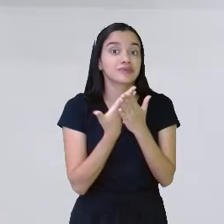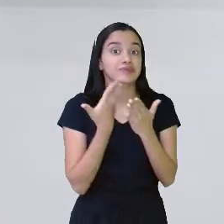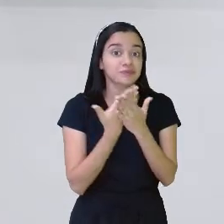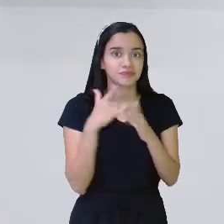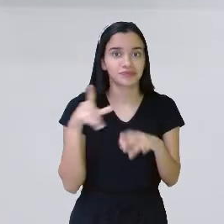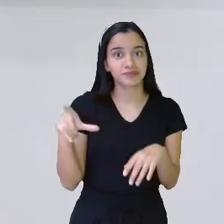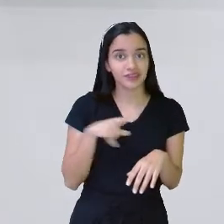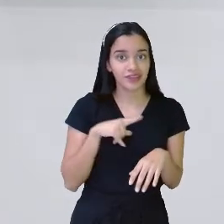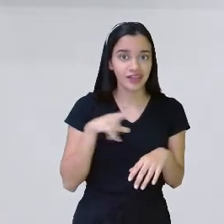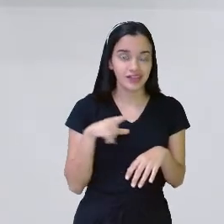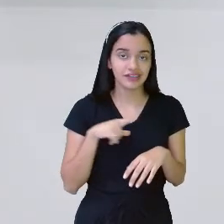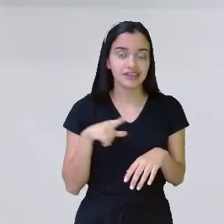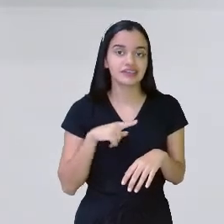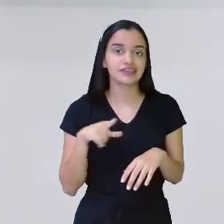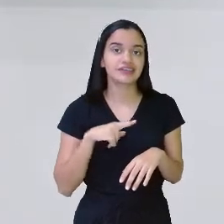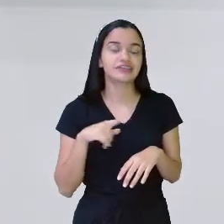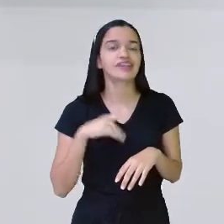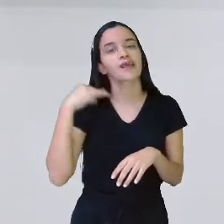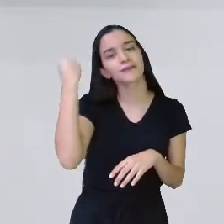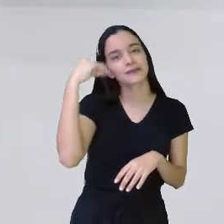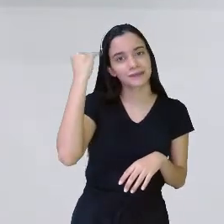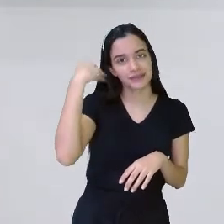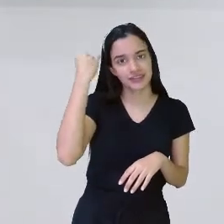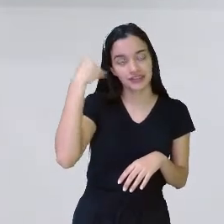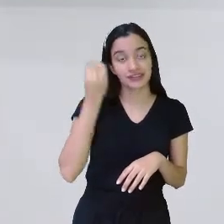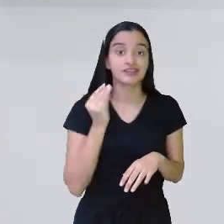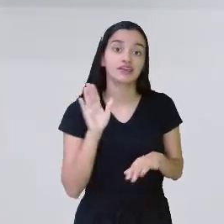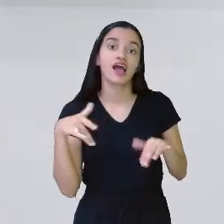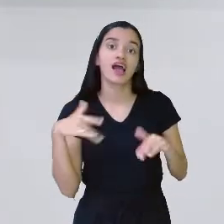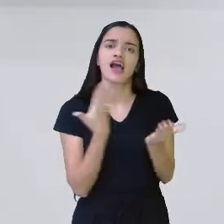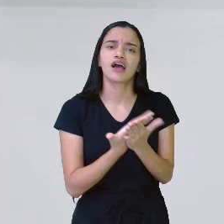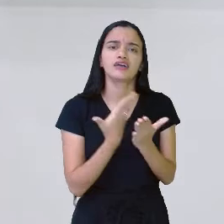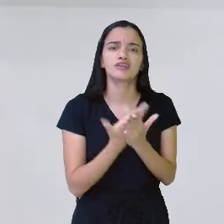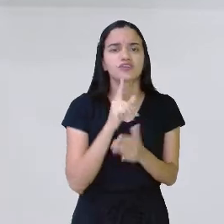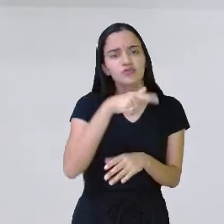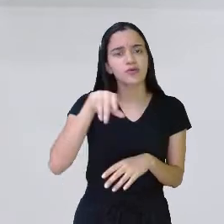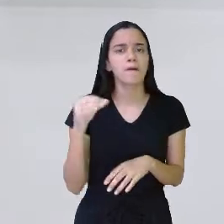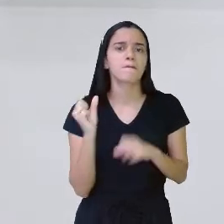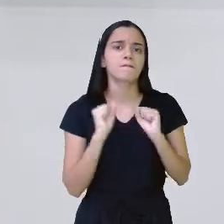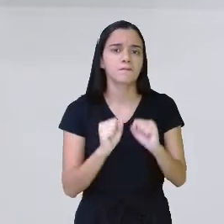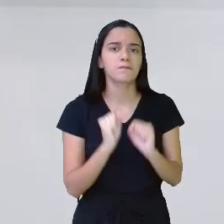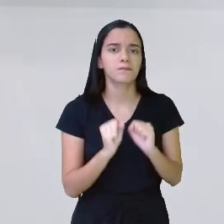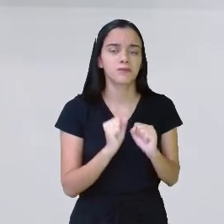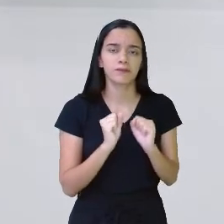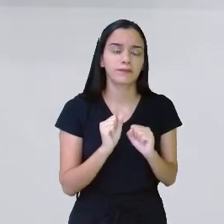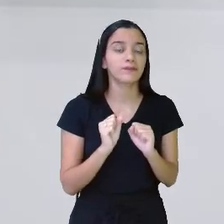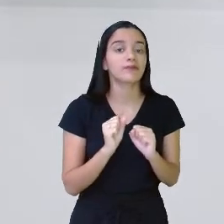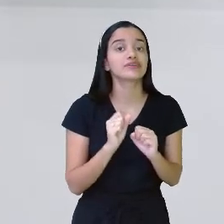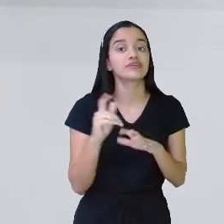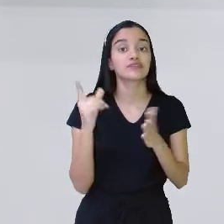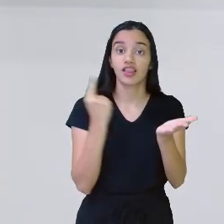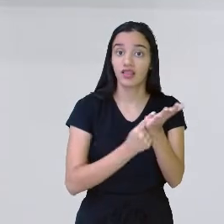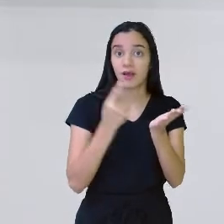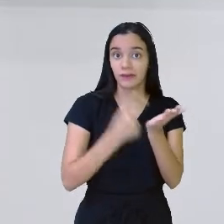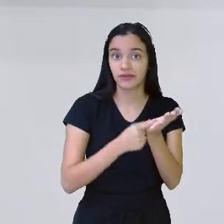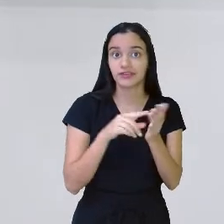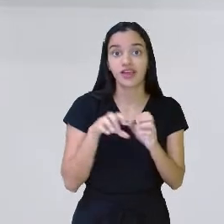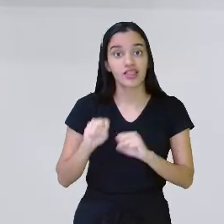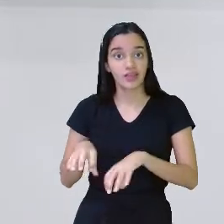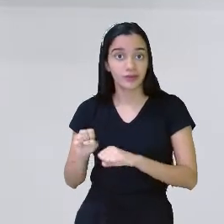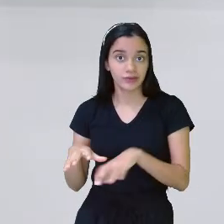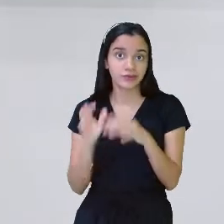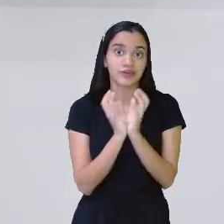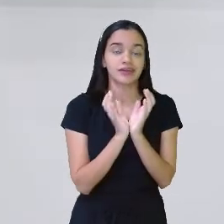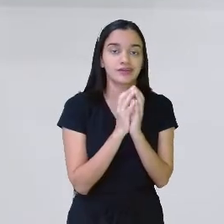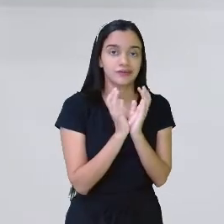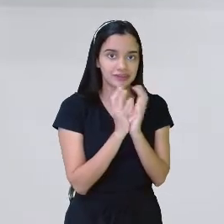já tem um pouco mais de experiência. As aulas vocês também podem ver no nosso aplicativo Educa